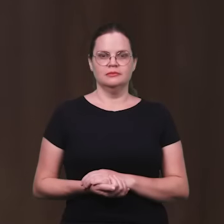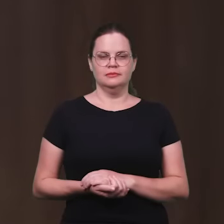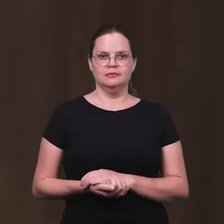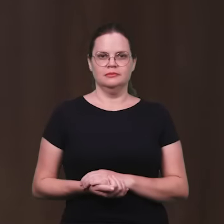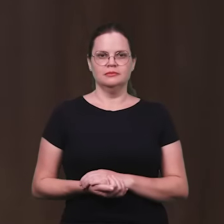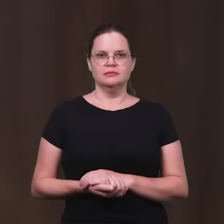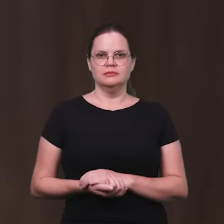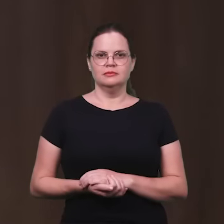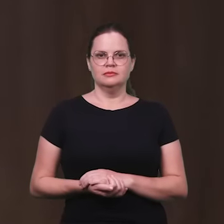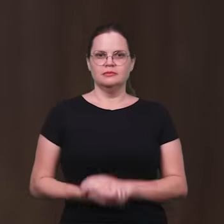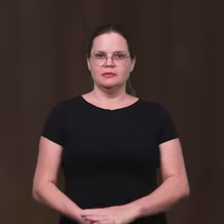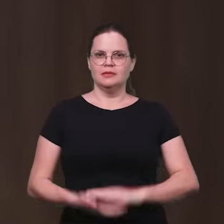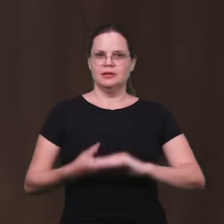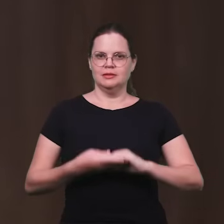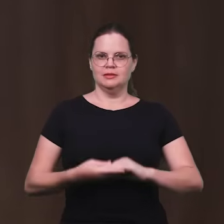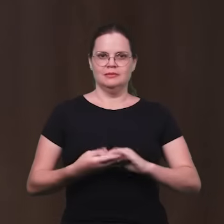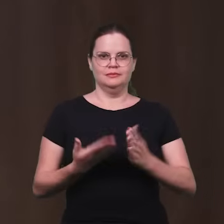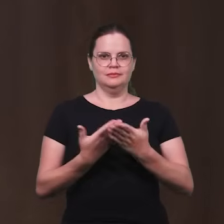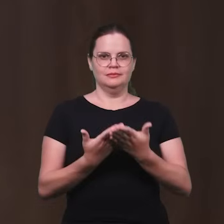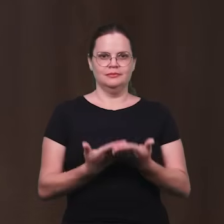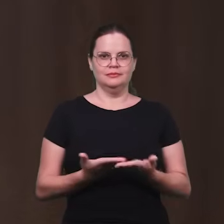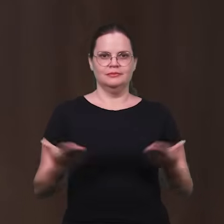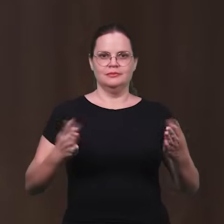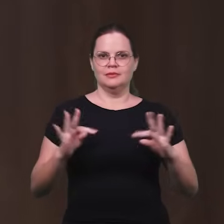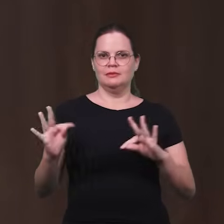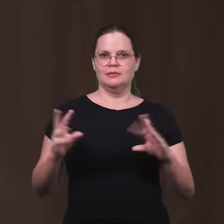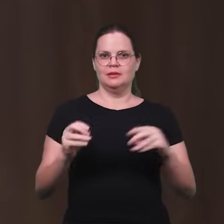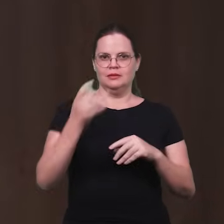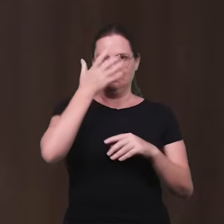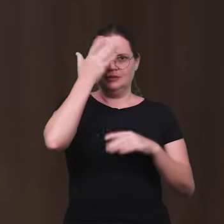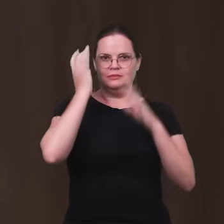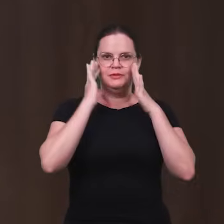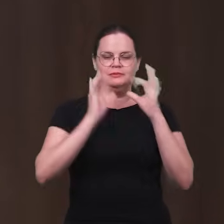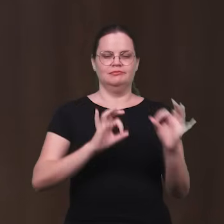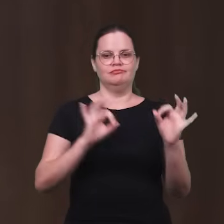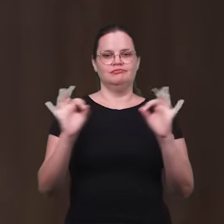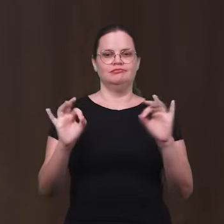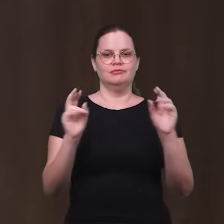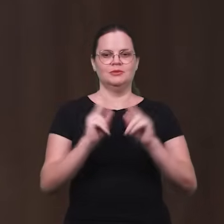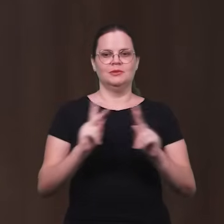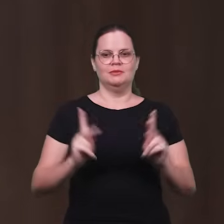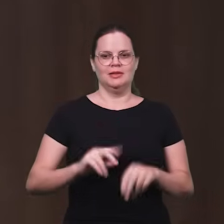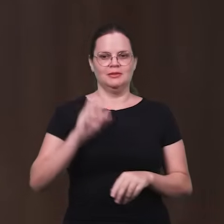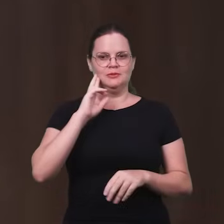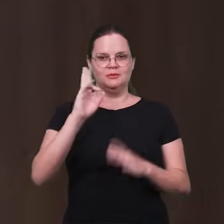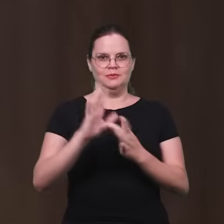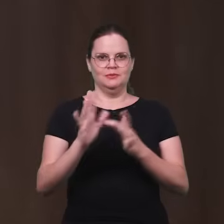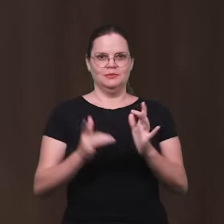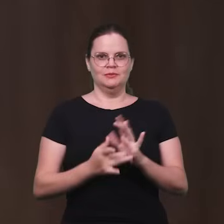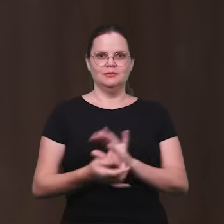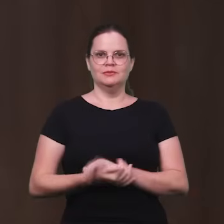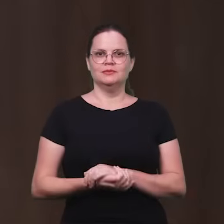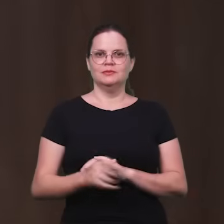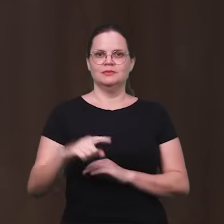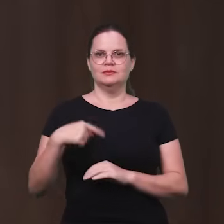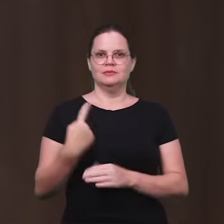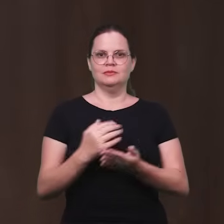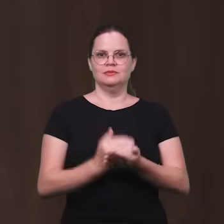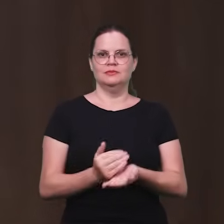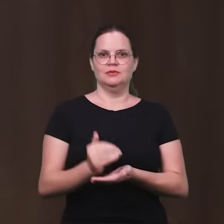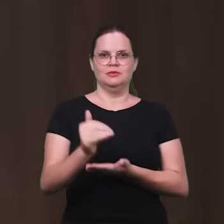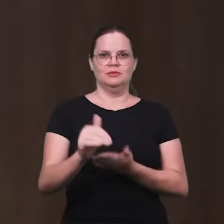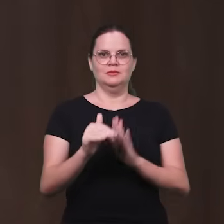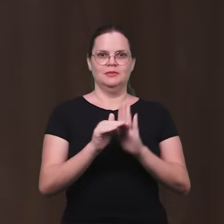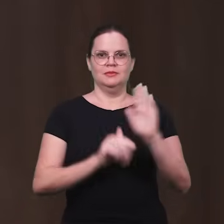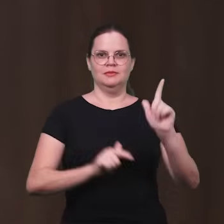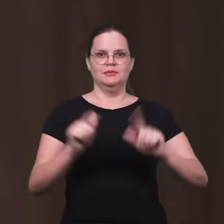Nós saudamos a todos que estão conosco, com a paz do Senhor. Estamos dando início a